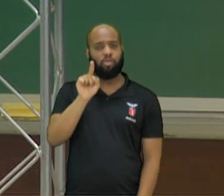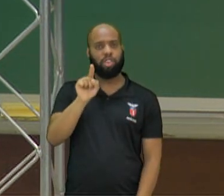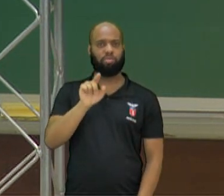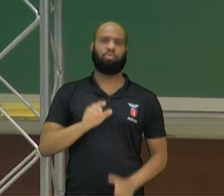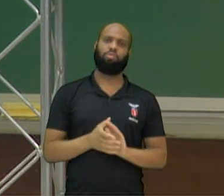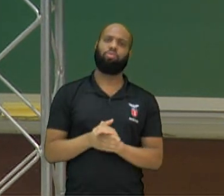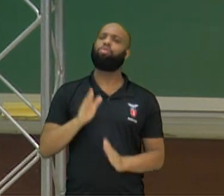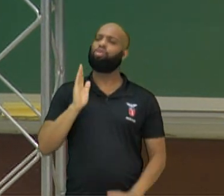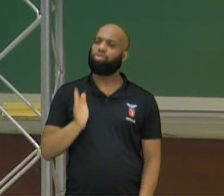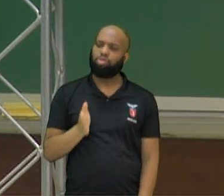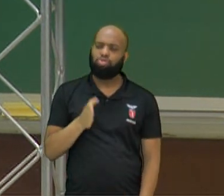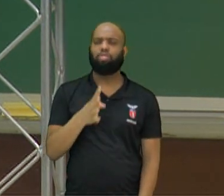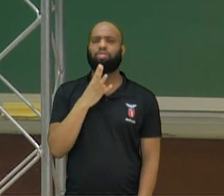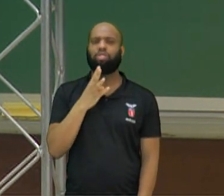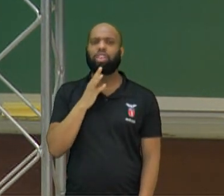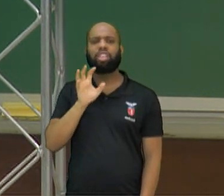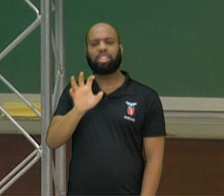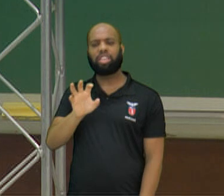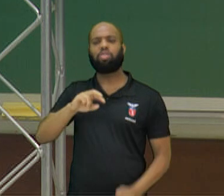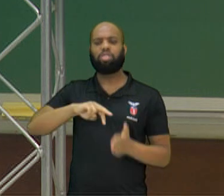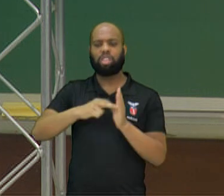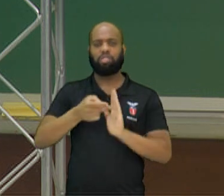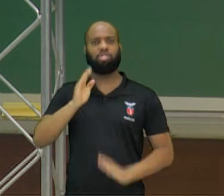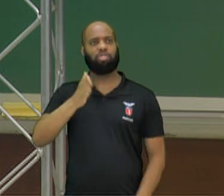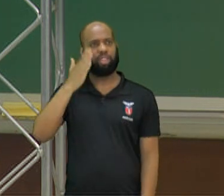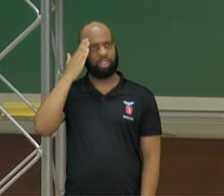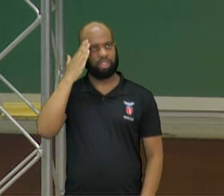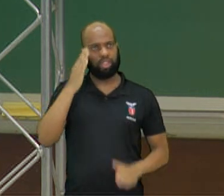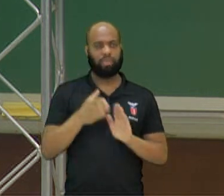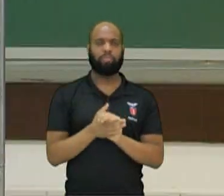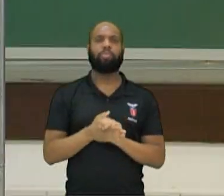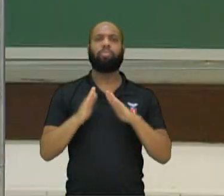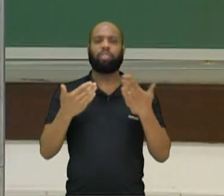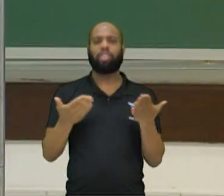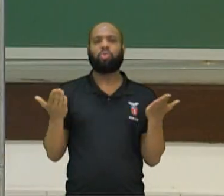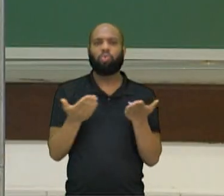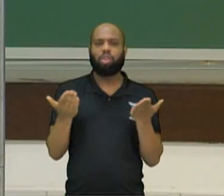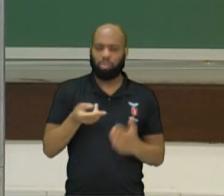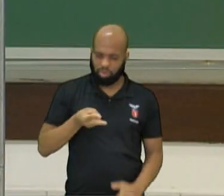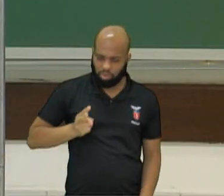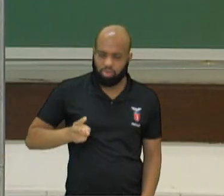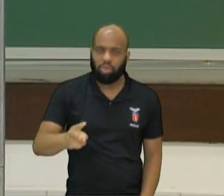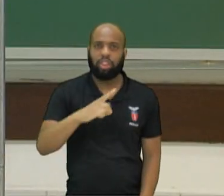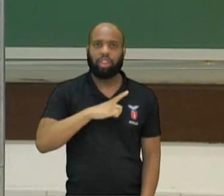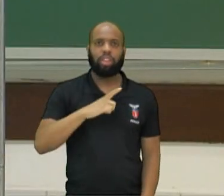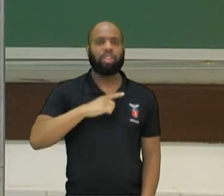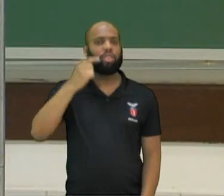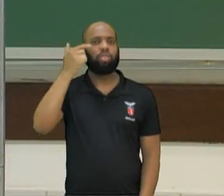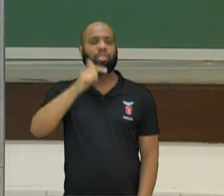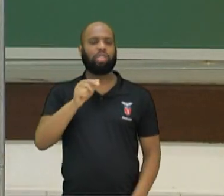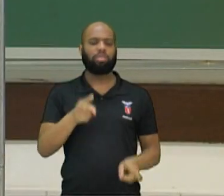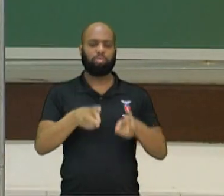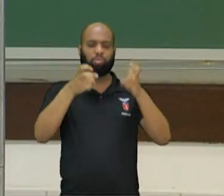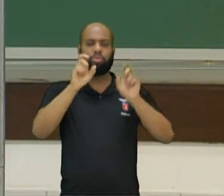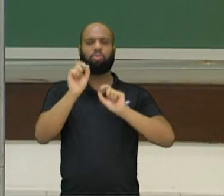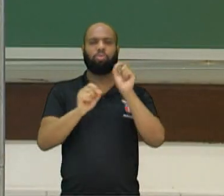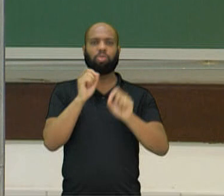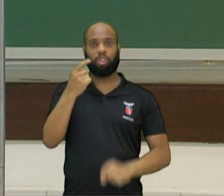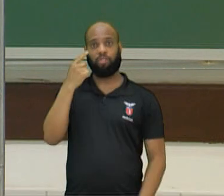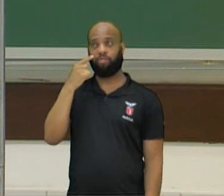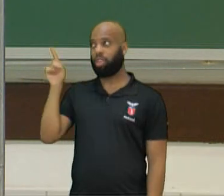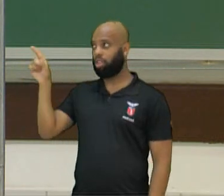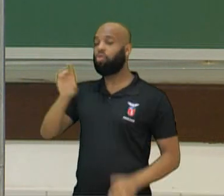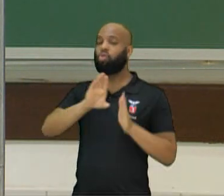climogramas. Você já tem uma noção do que eles são. Então, aqui na sequência, a gente já consegue visualizar